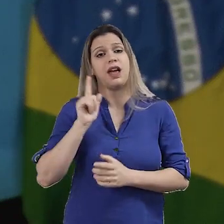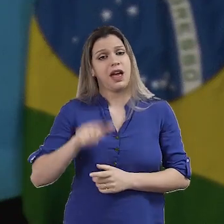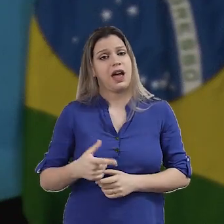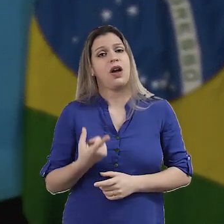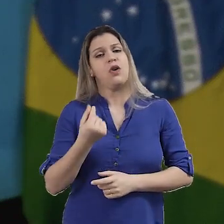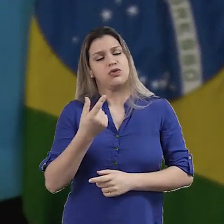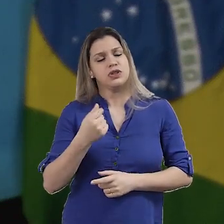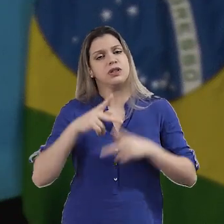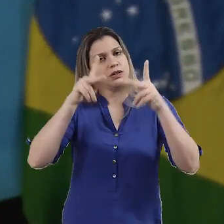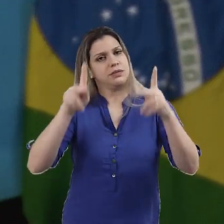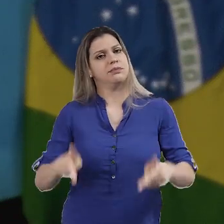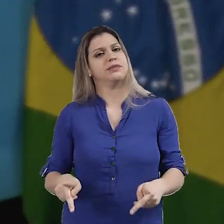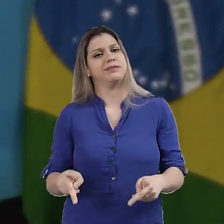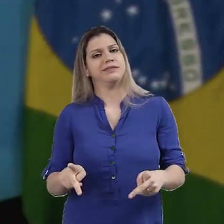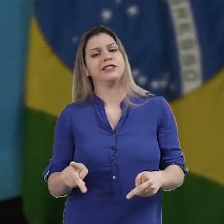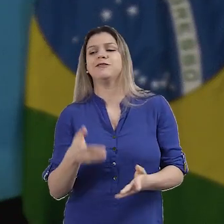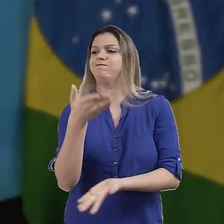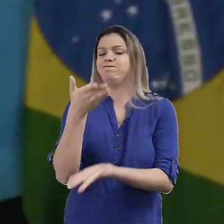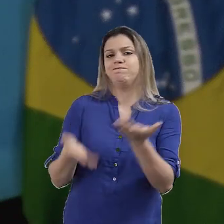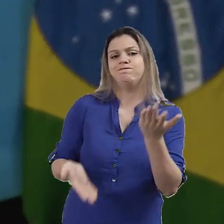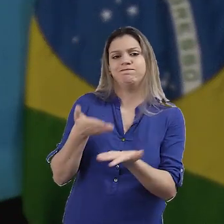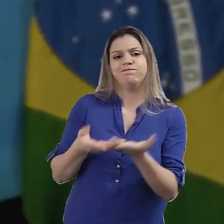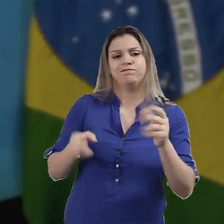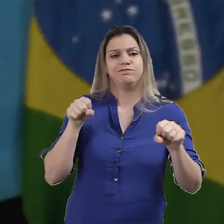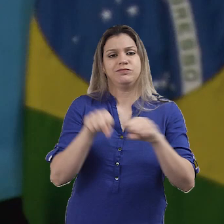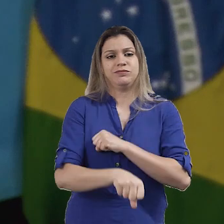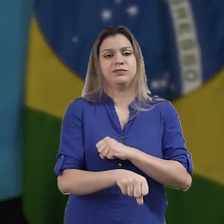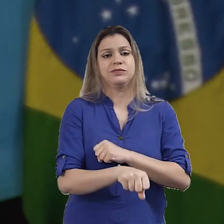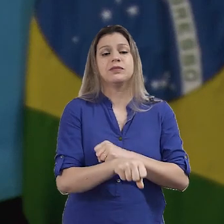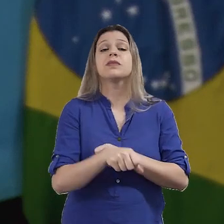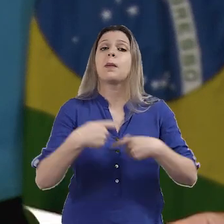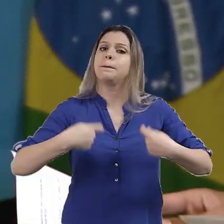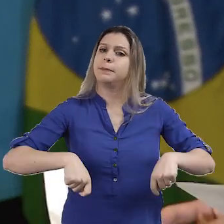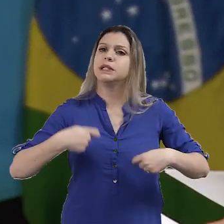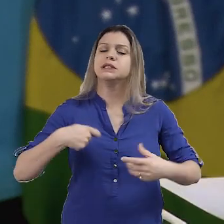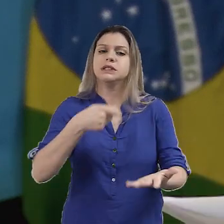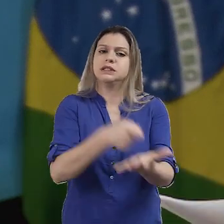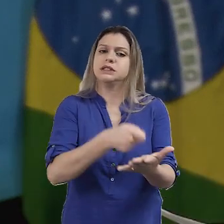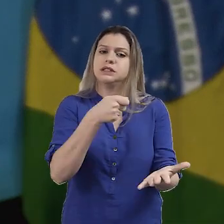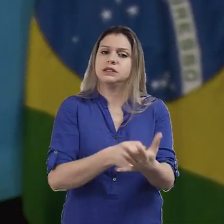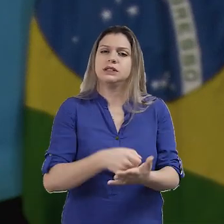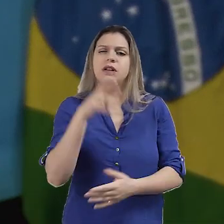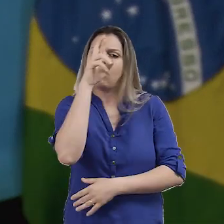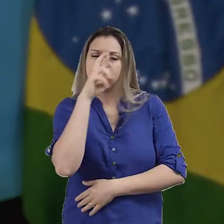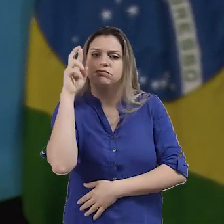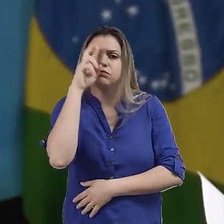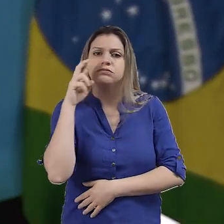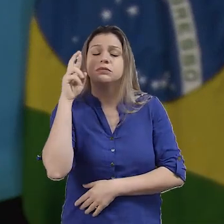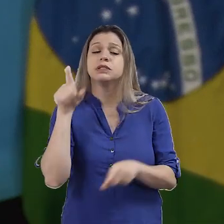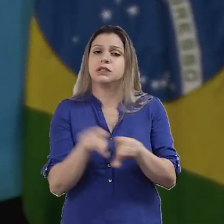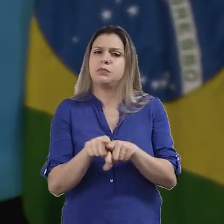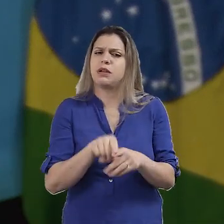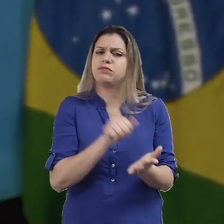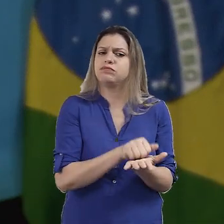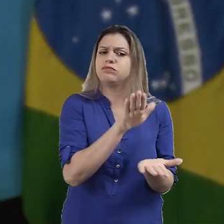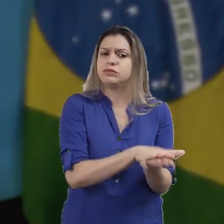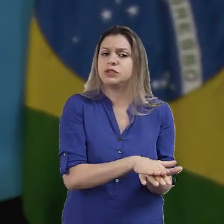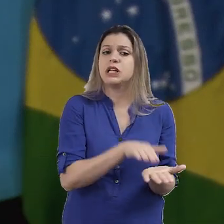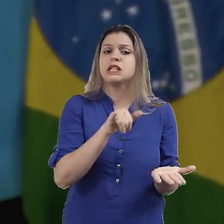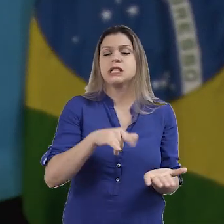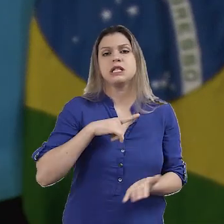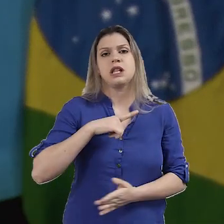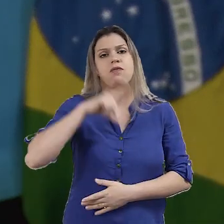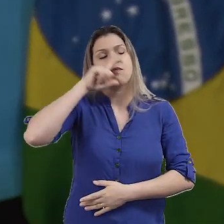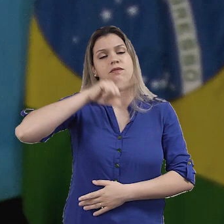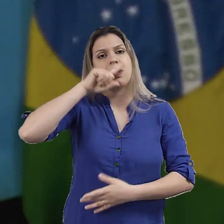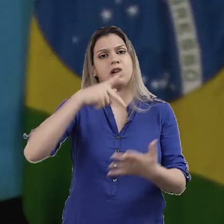exatamente, é o dinheiro público, é o dinheiro de todos que está sendo gasto. Então é um dever do órgão fiscalizar e punir quando haja